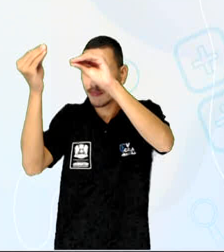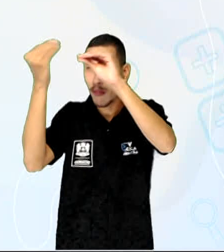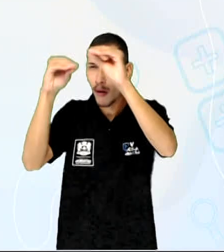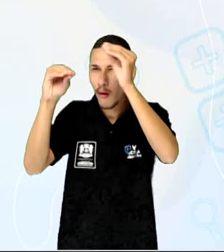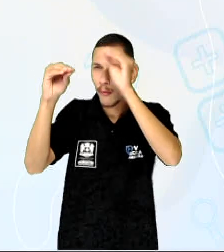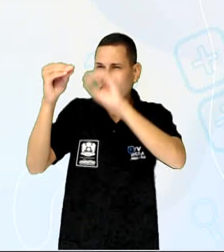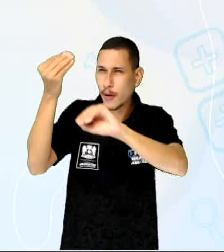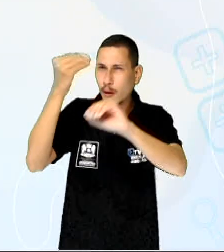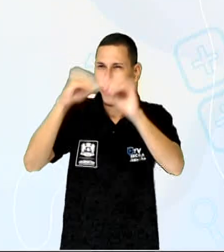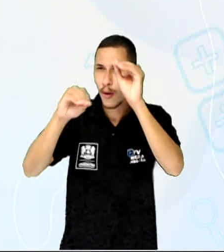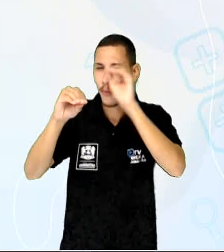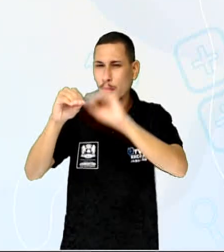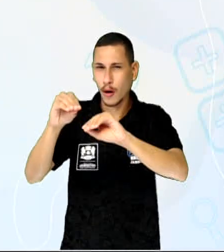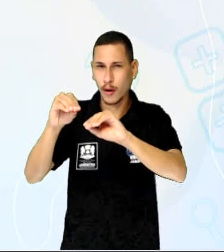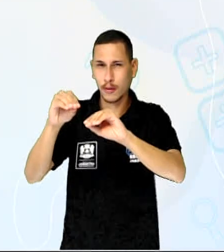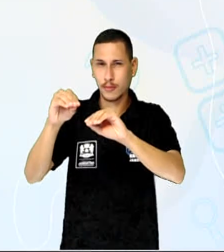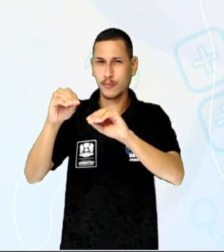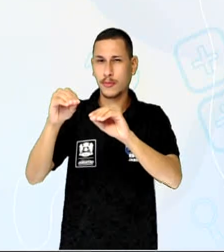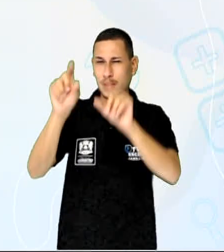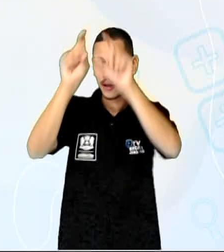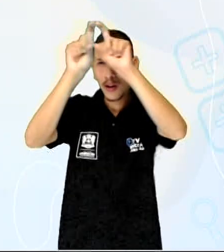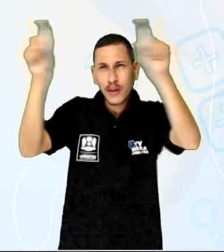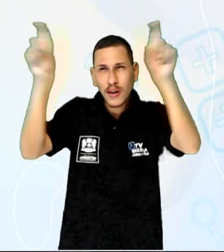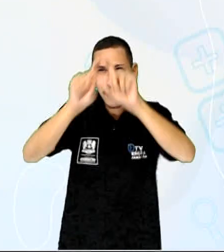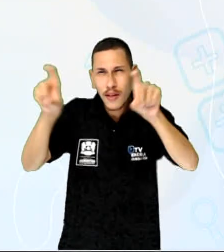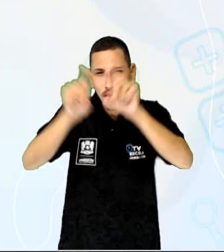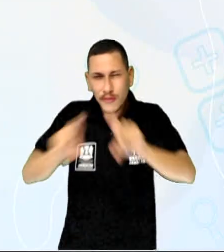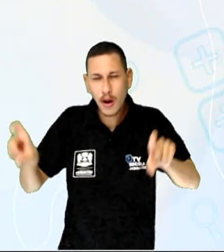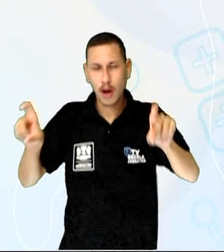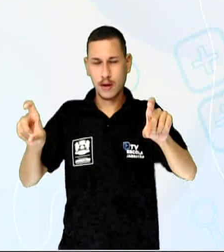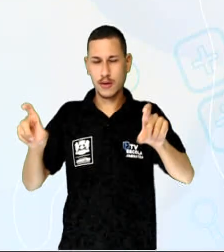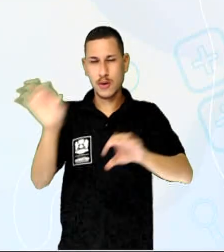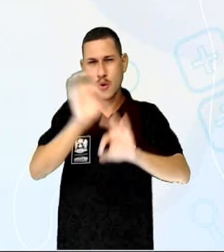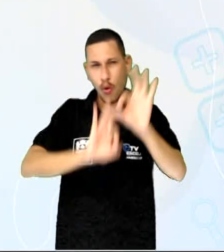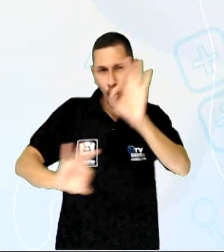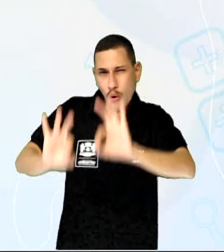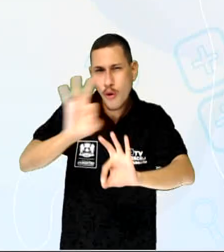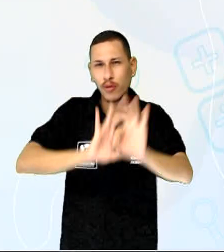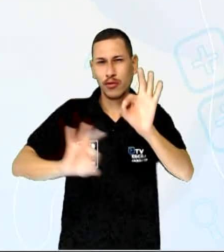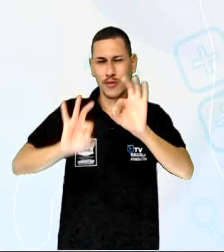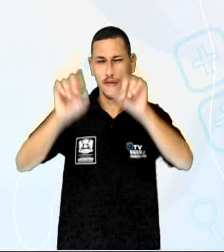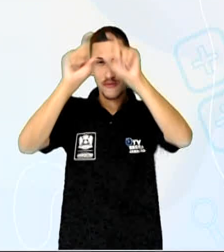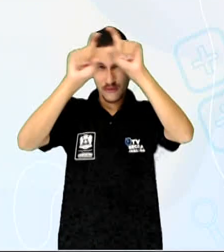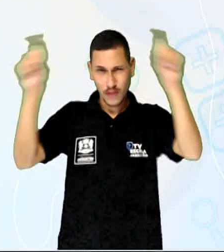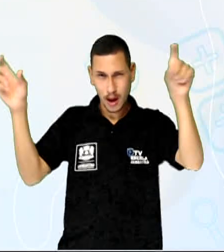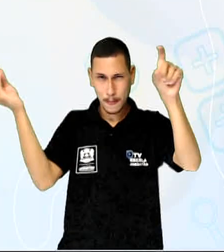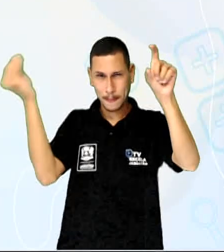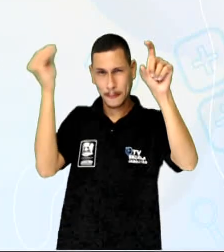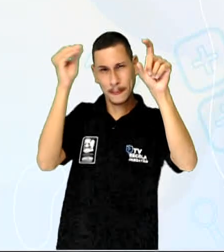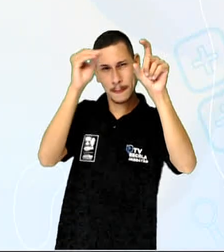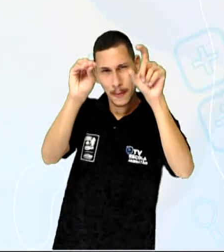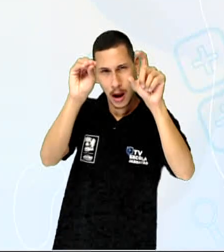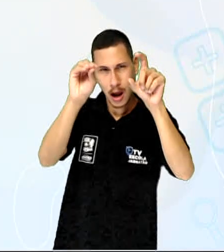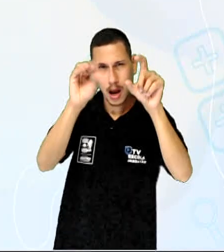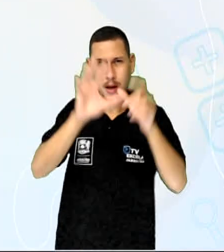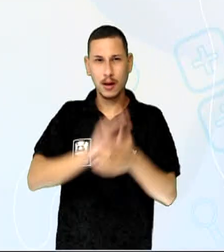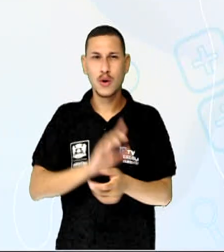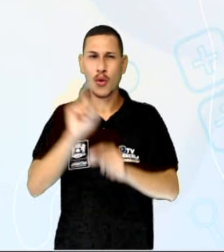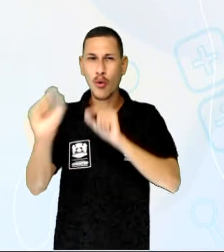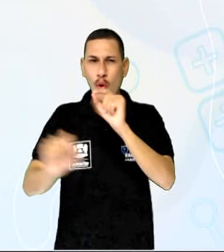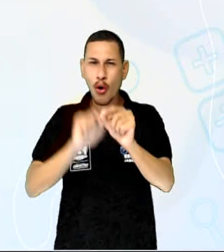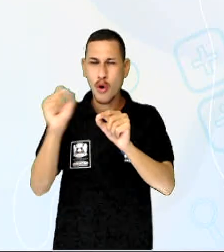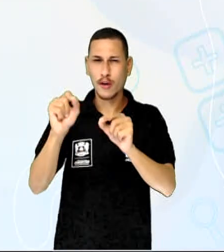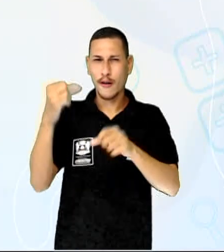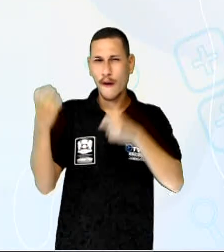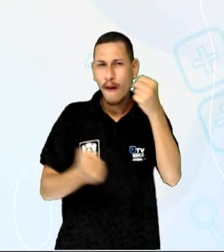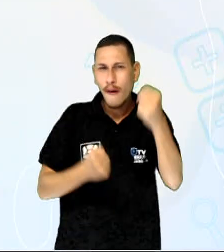uma dessas três sentenças na seguinte frase. If the car doesn't